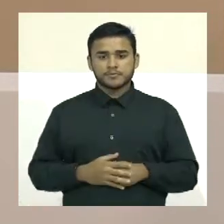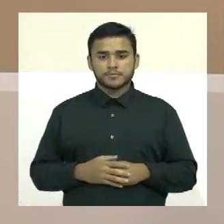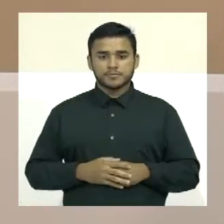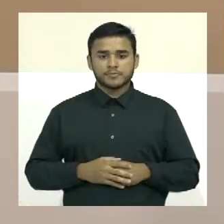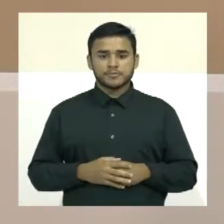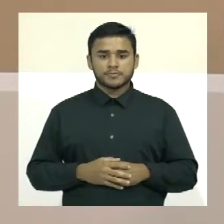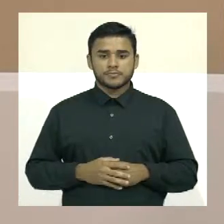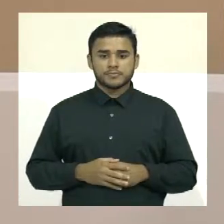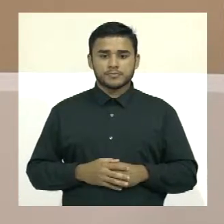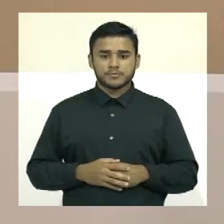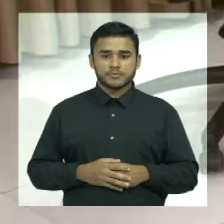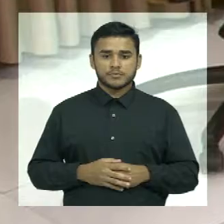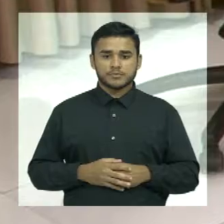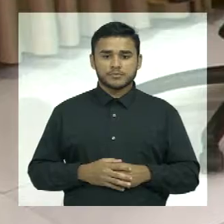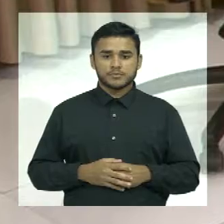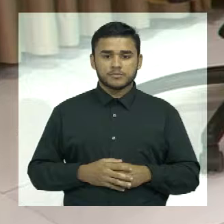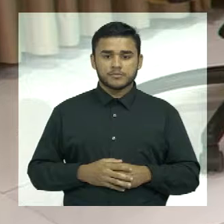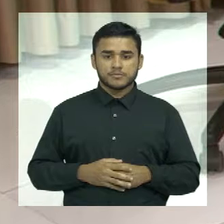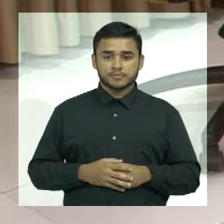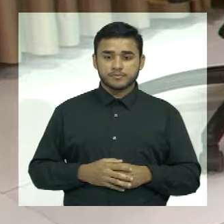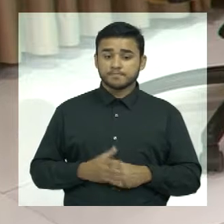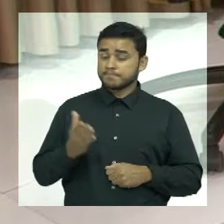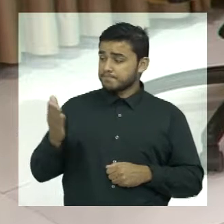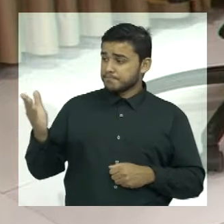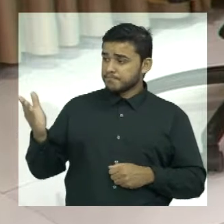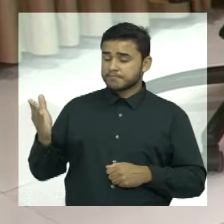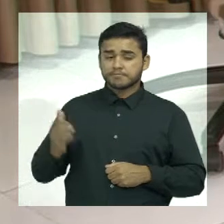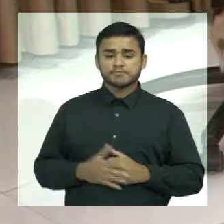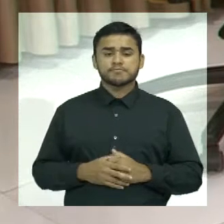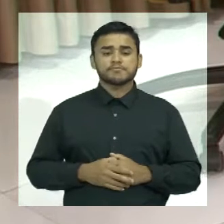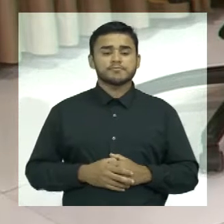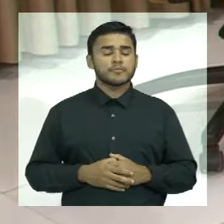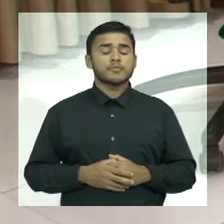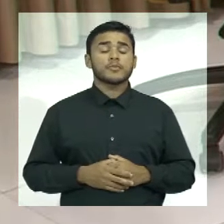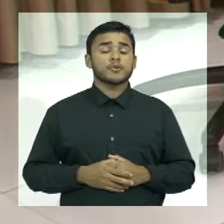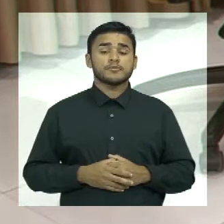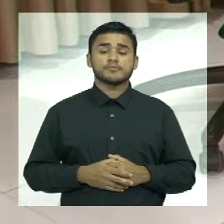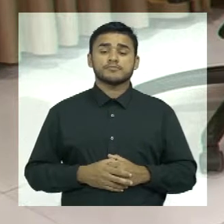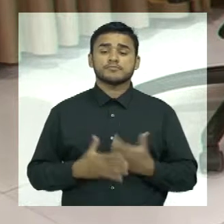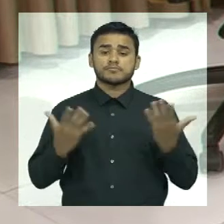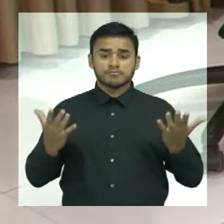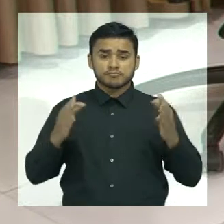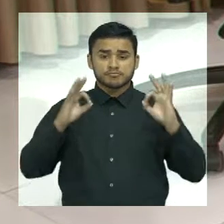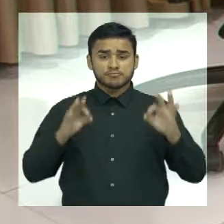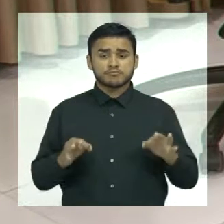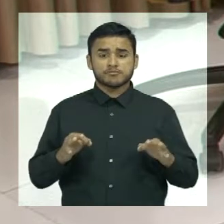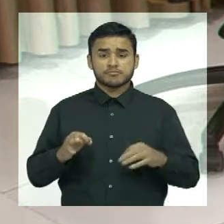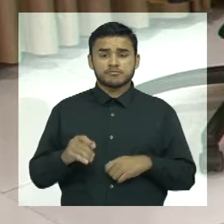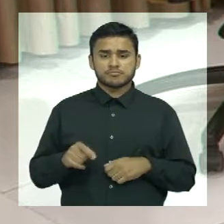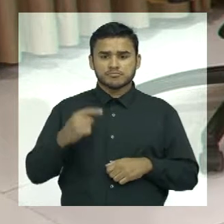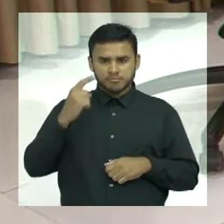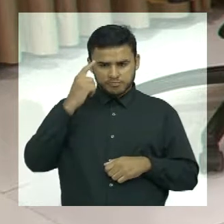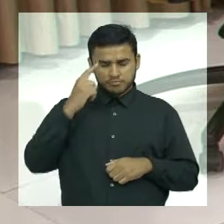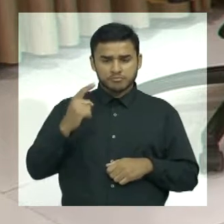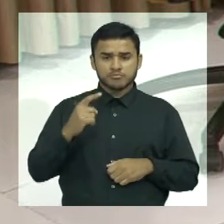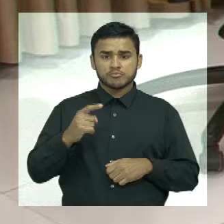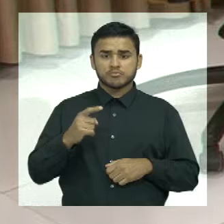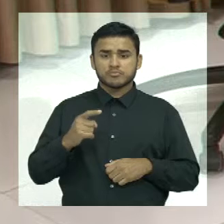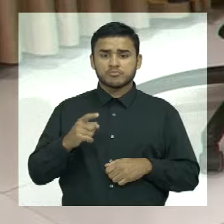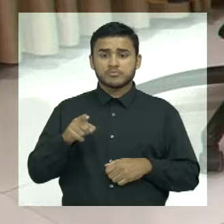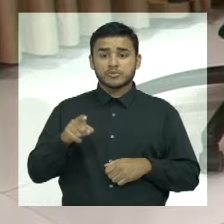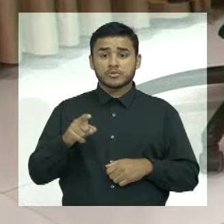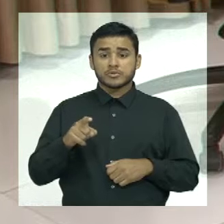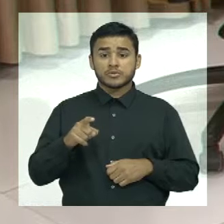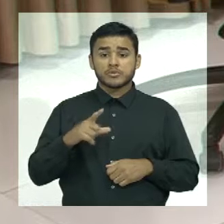pode se aprofundar um pouco mais. Por favor, doutor. Até porque metade dos embriões e fetos são mulheres. Então, eu acho que